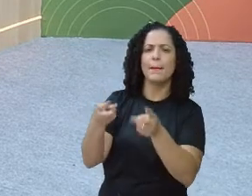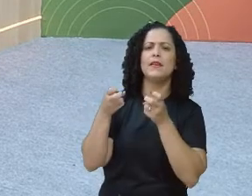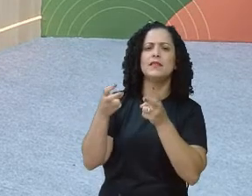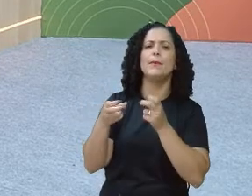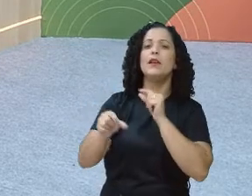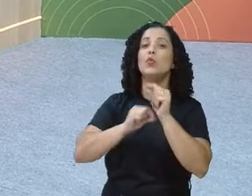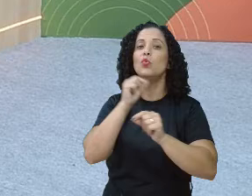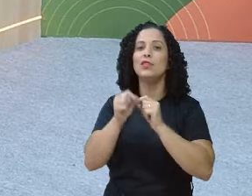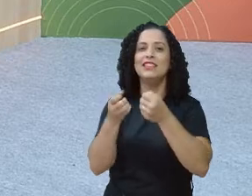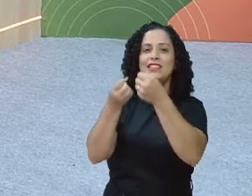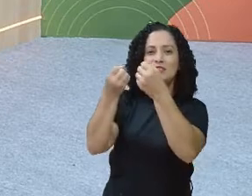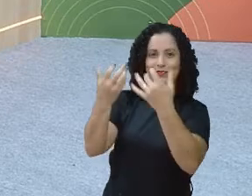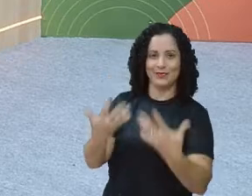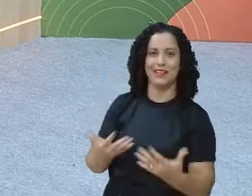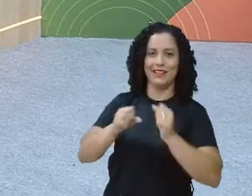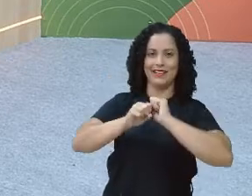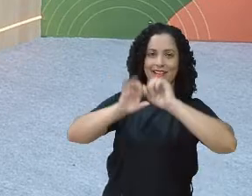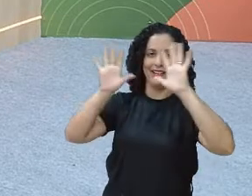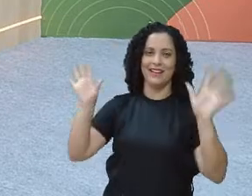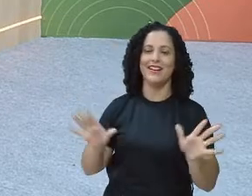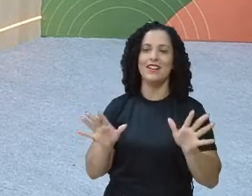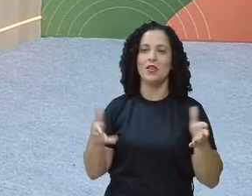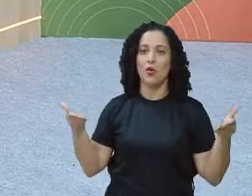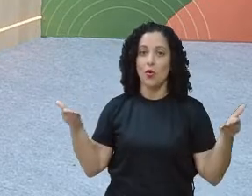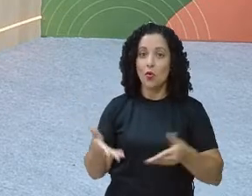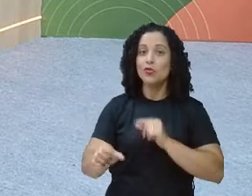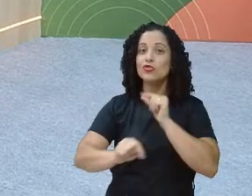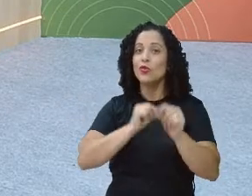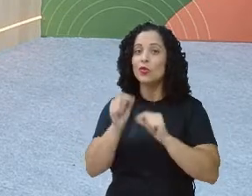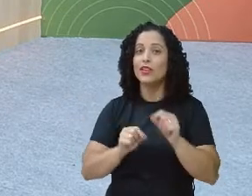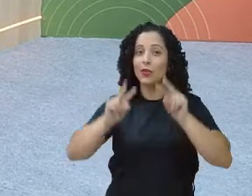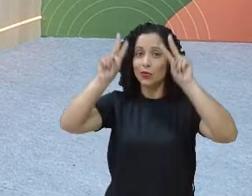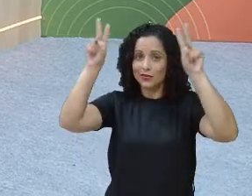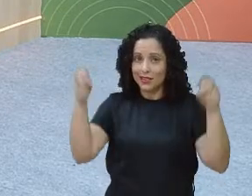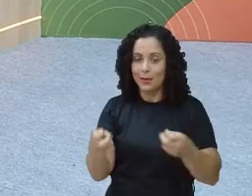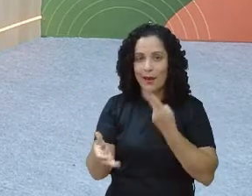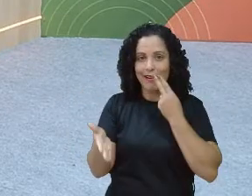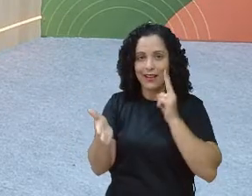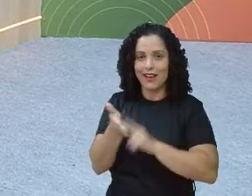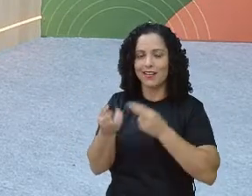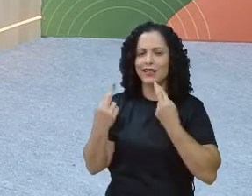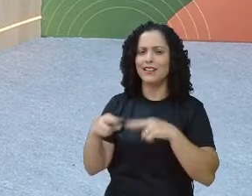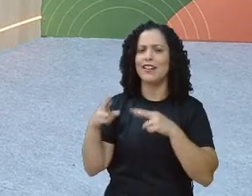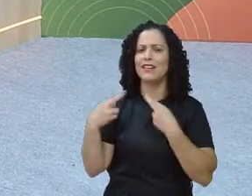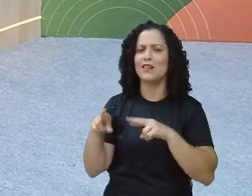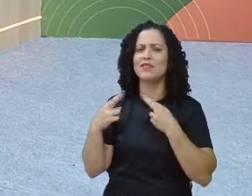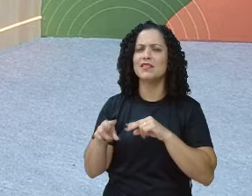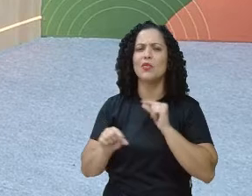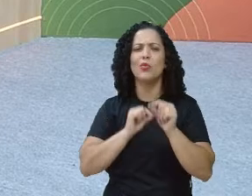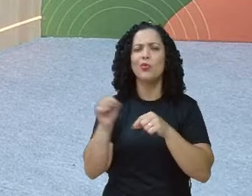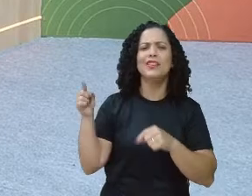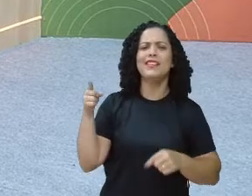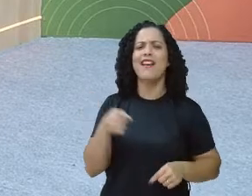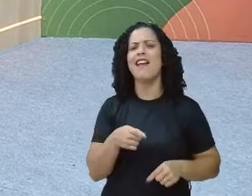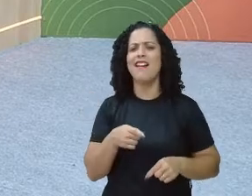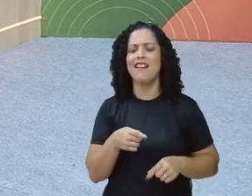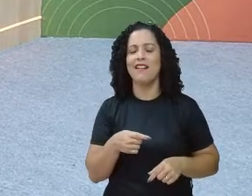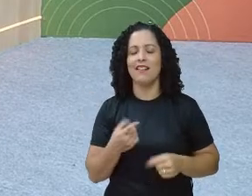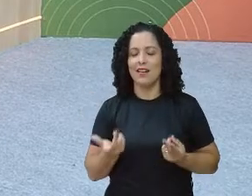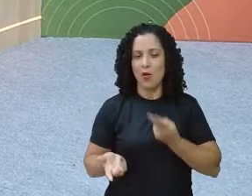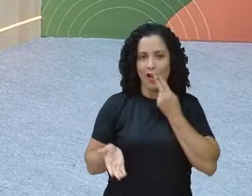se tratam, né? Mas hoje a nossa aula será sobre a carta de reclamação e carta do leitor. O que é carta de reclamação, Viviane? Olha, a